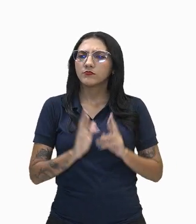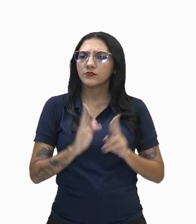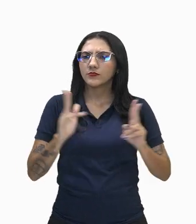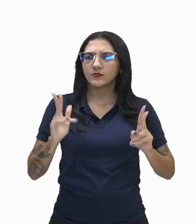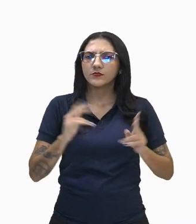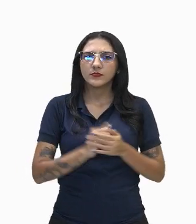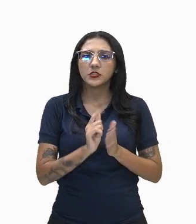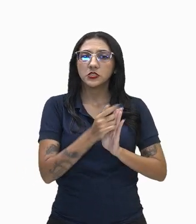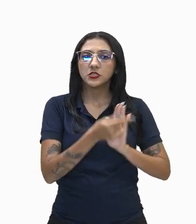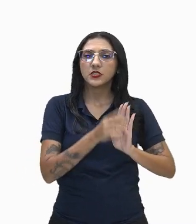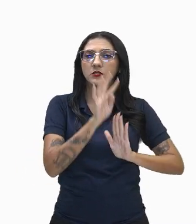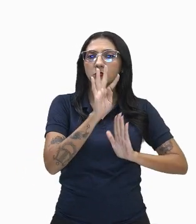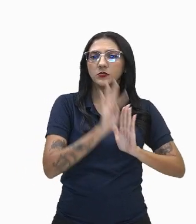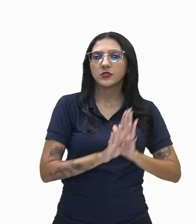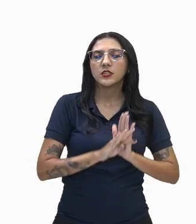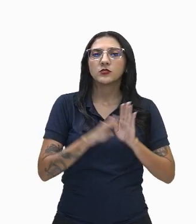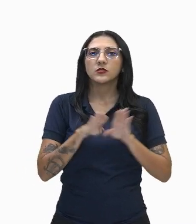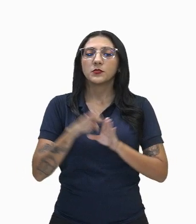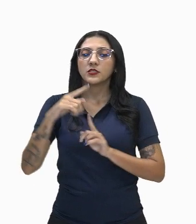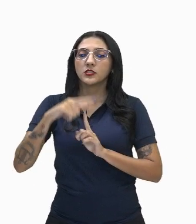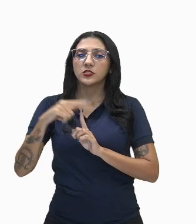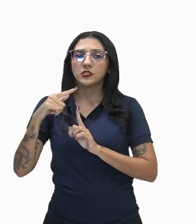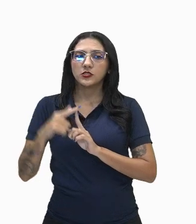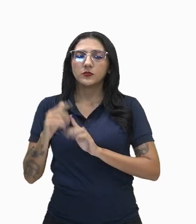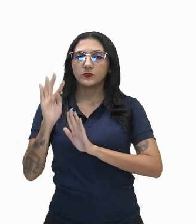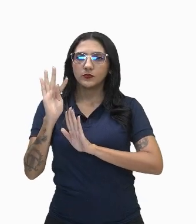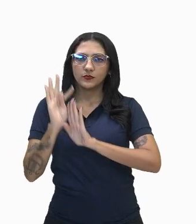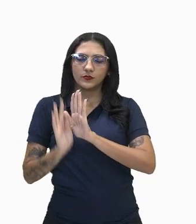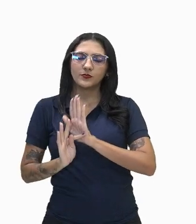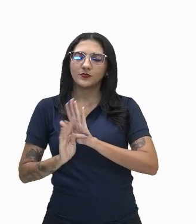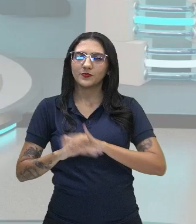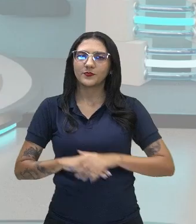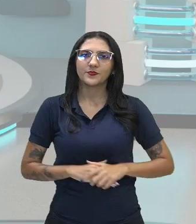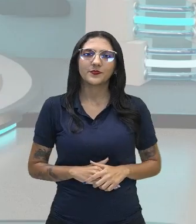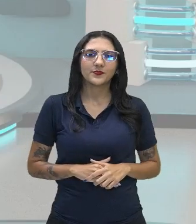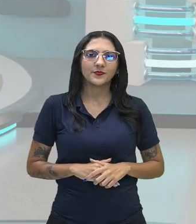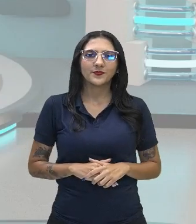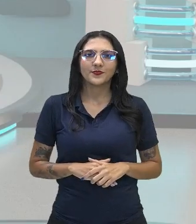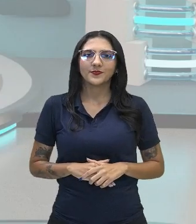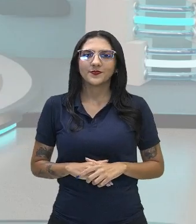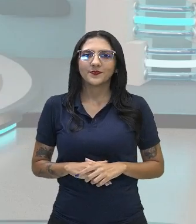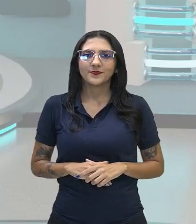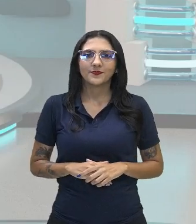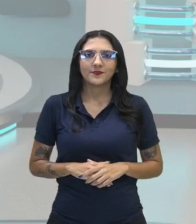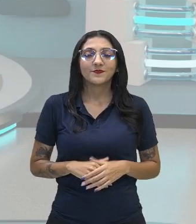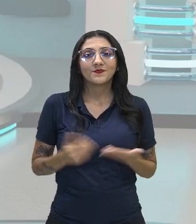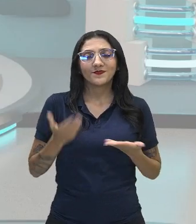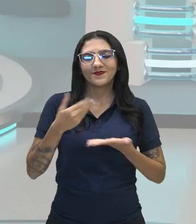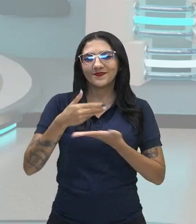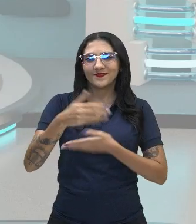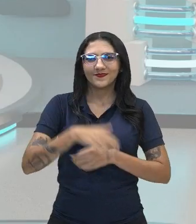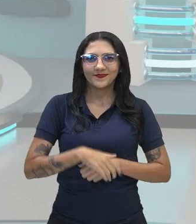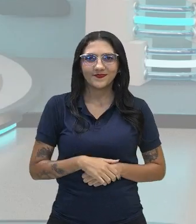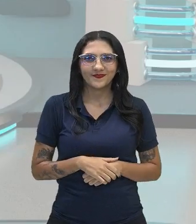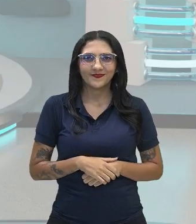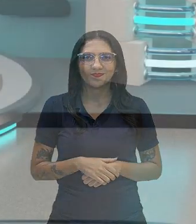entre gênero textual e tipologia textual. Então vamos para a nossa